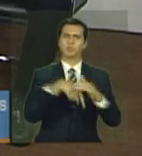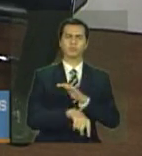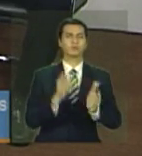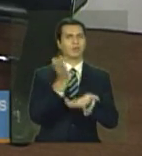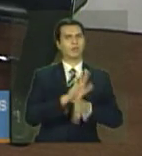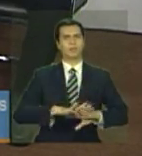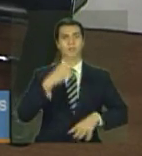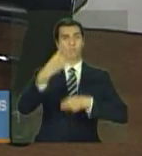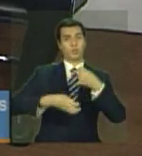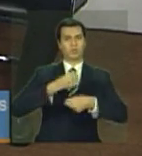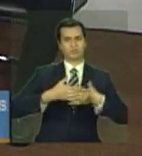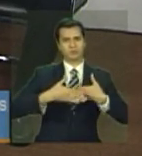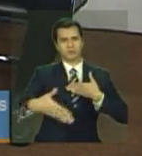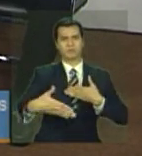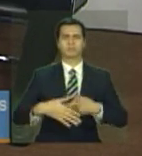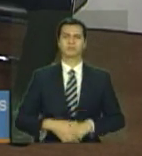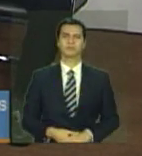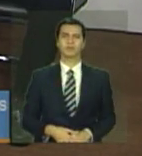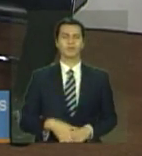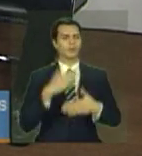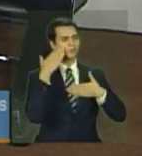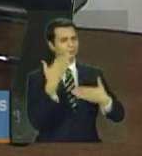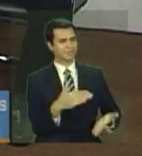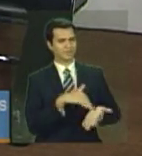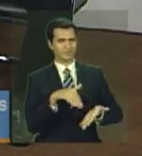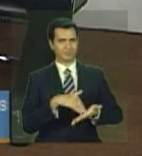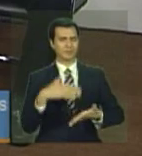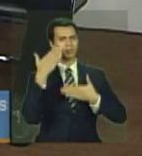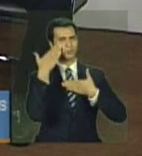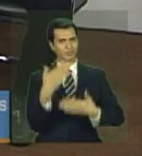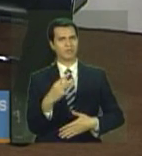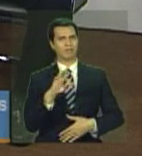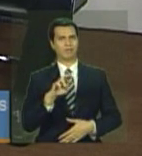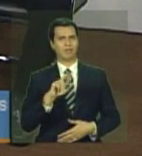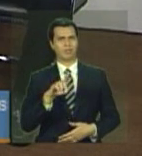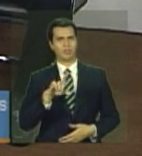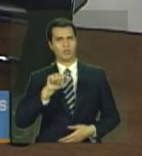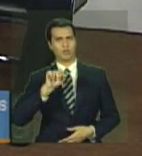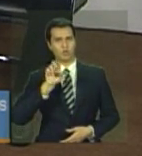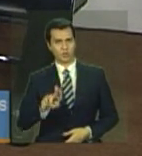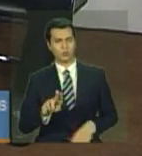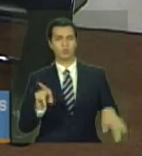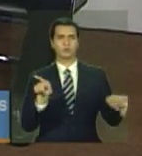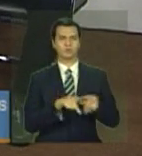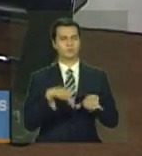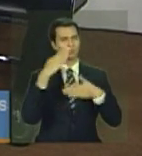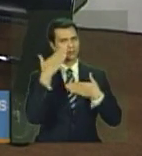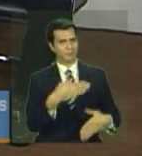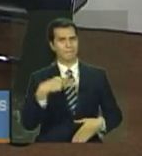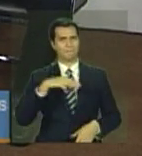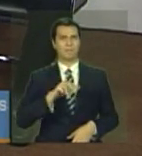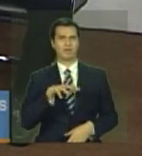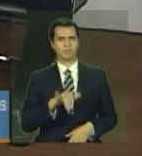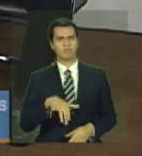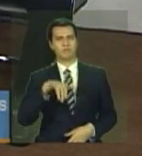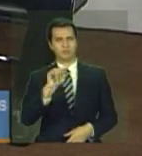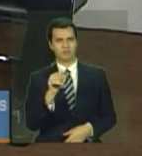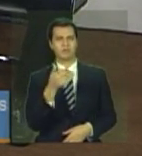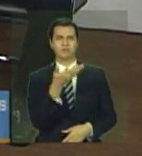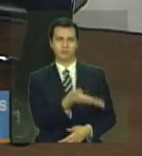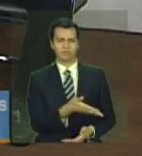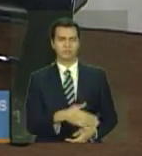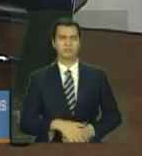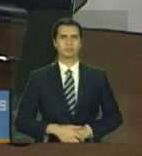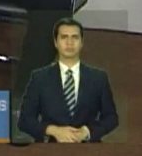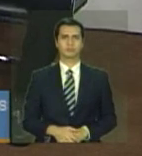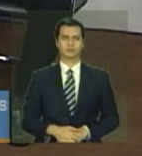obrigada, secretária. Muito obrigada ao senhor diretor. João Tadeu Pereira, diretor do Departamento de Estruturação de Sistemas Agroalimentares Locais